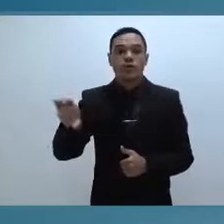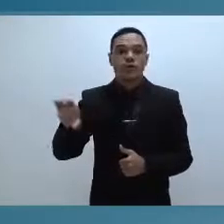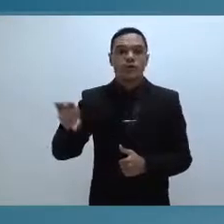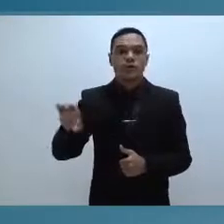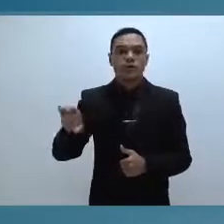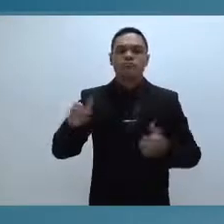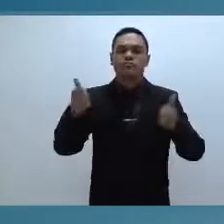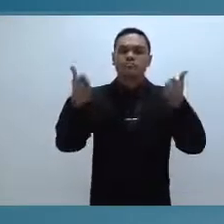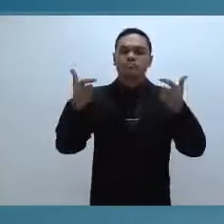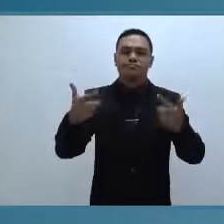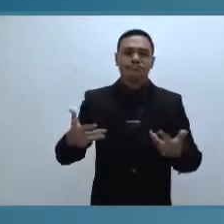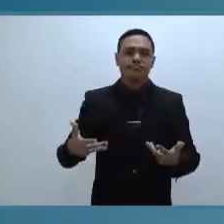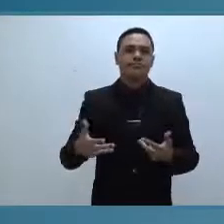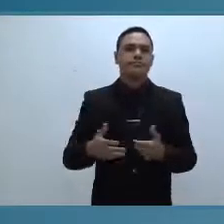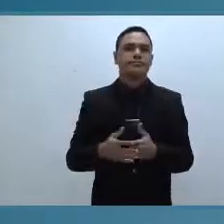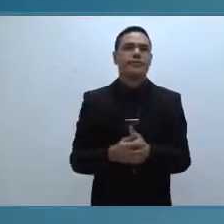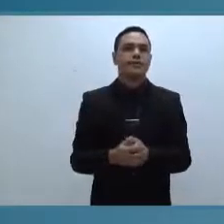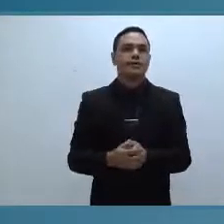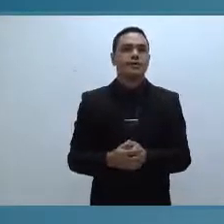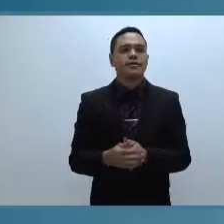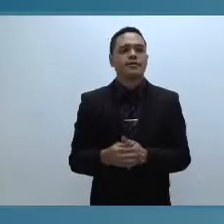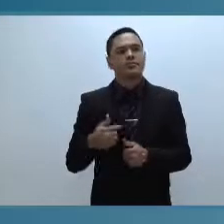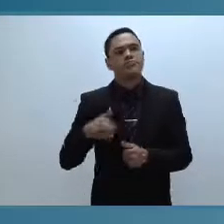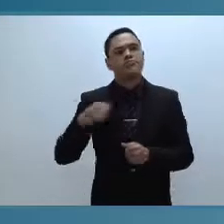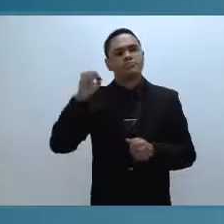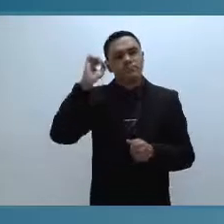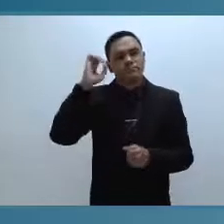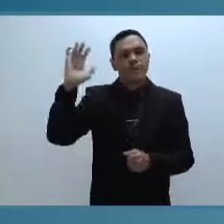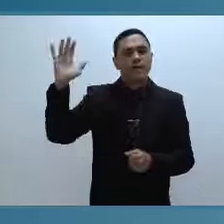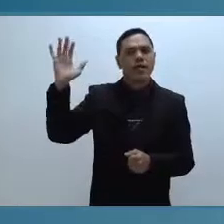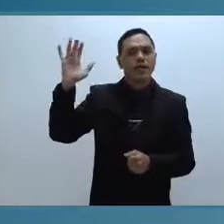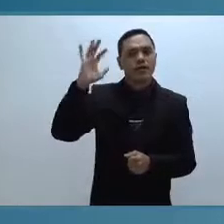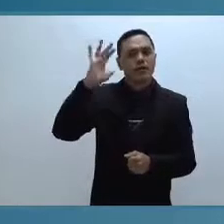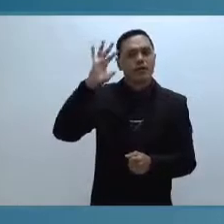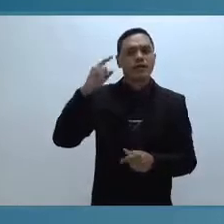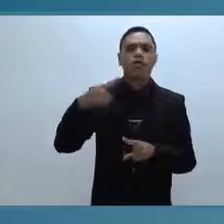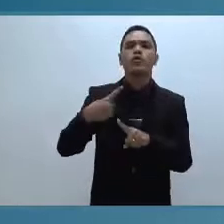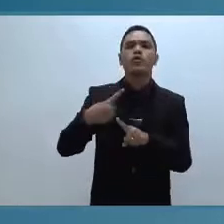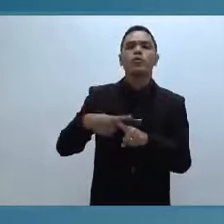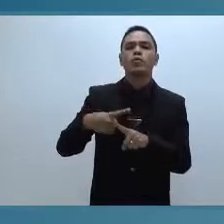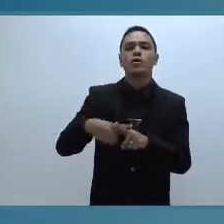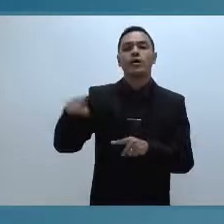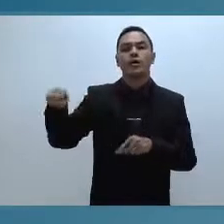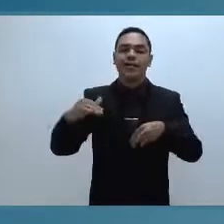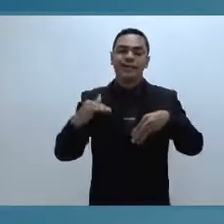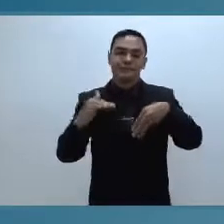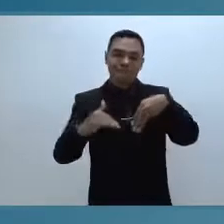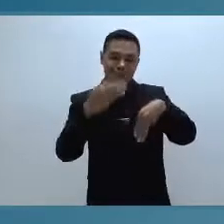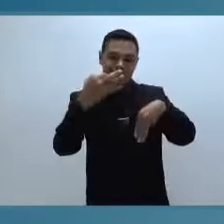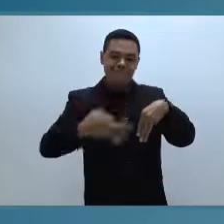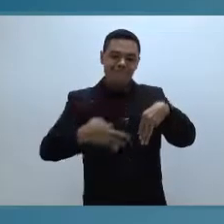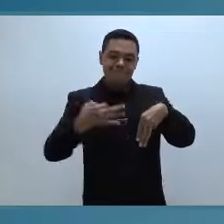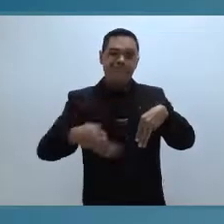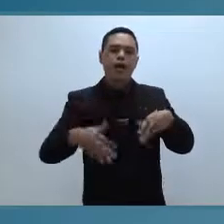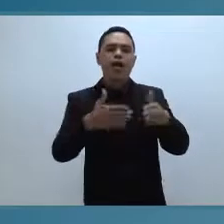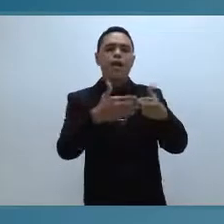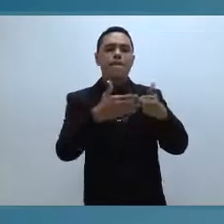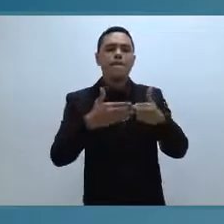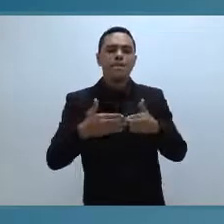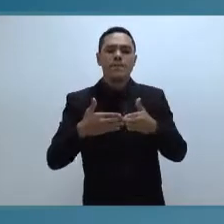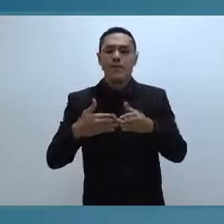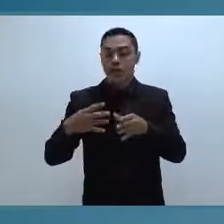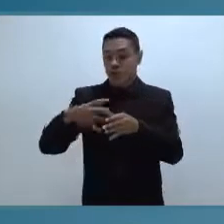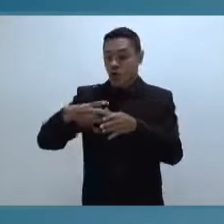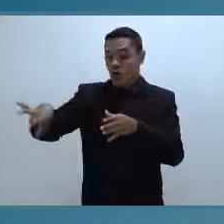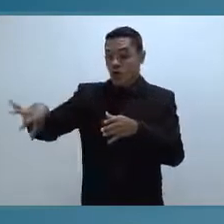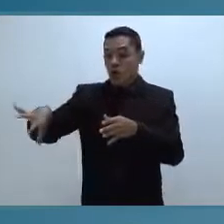porque quando o magistrado pede uma demora, um parque diferente ou em